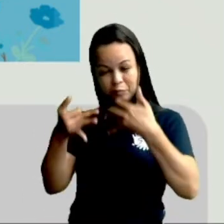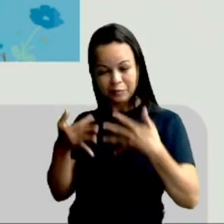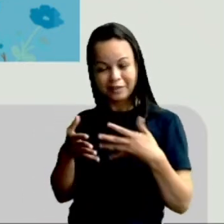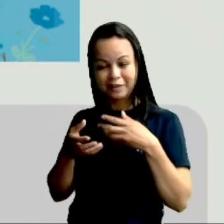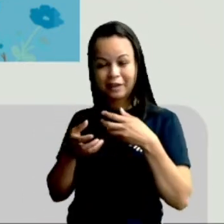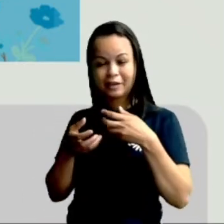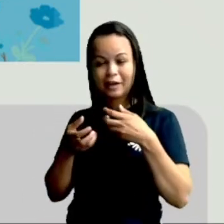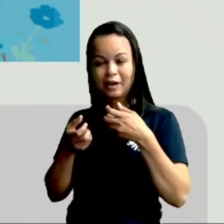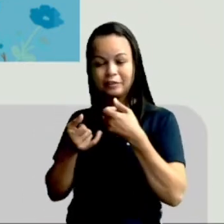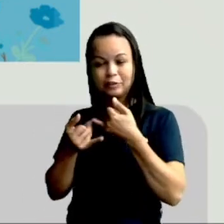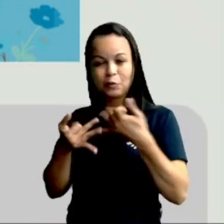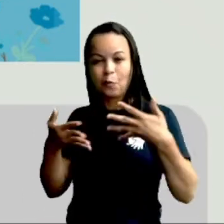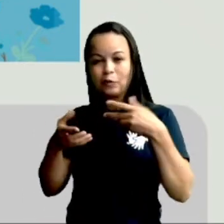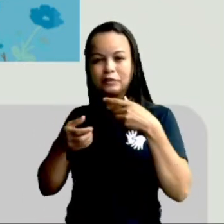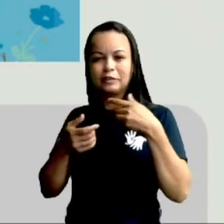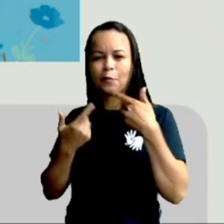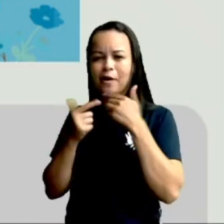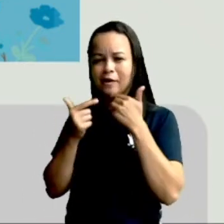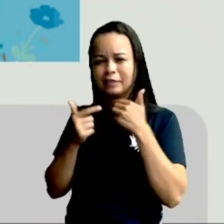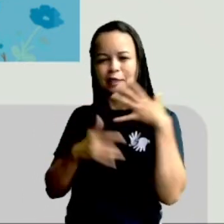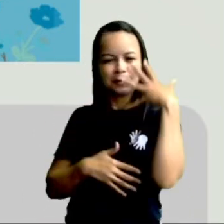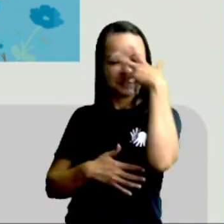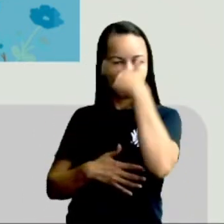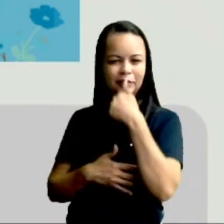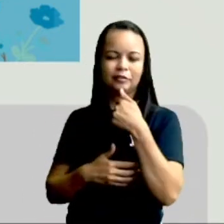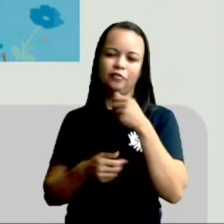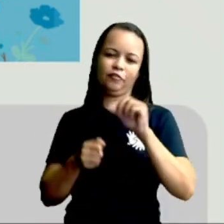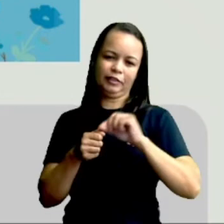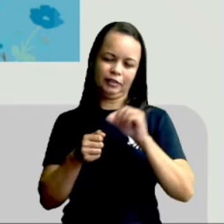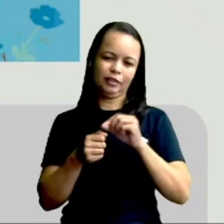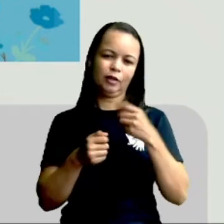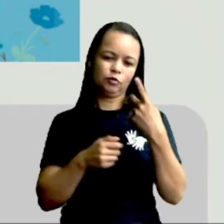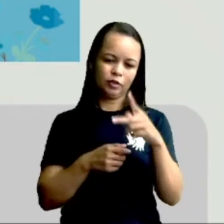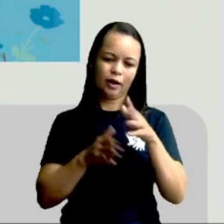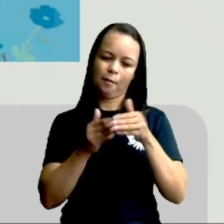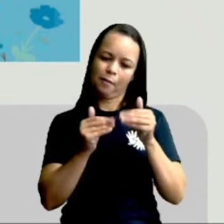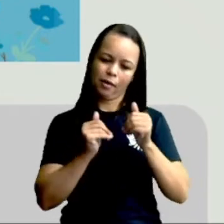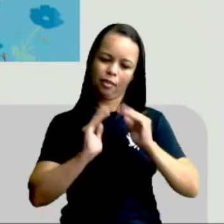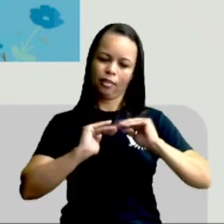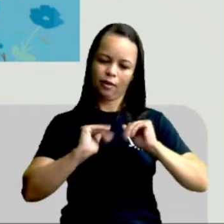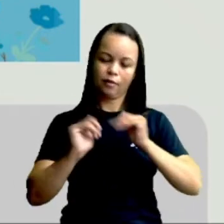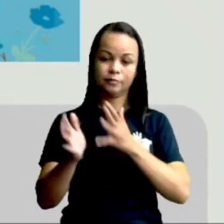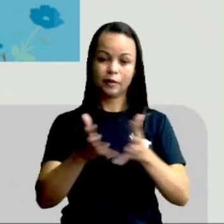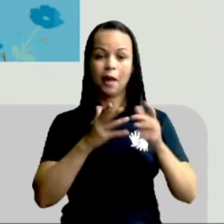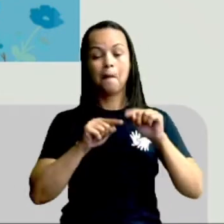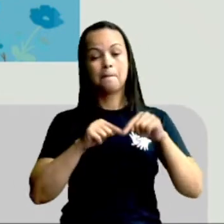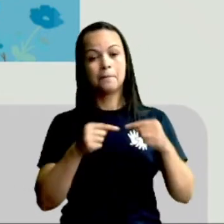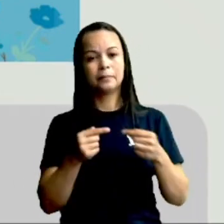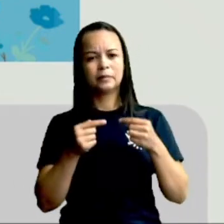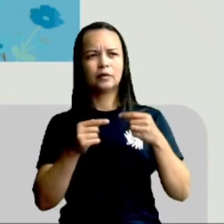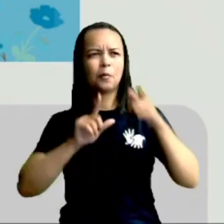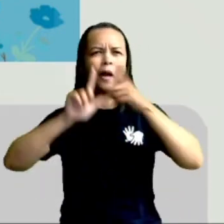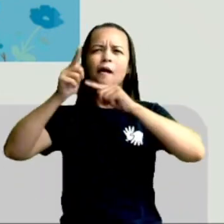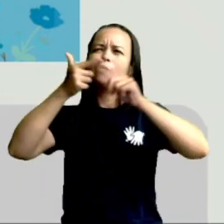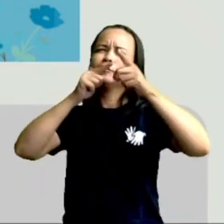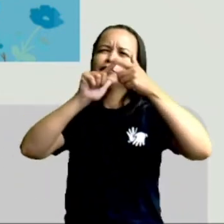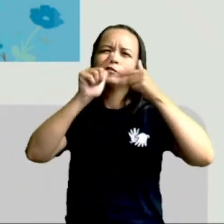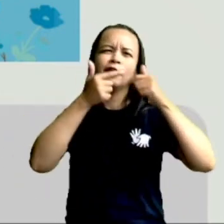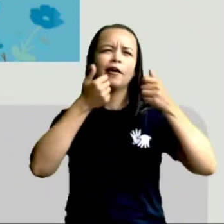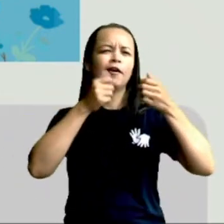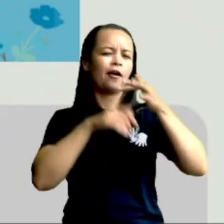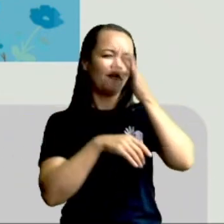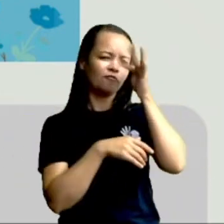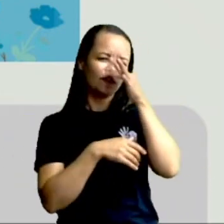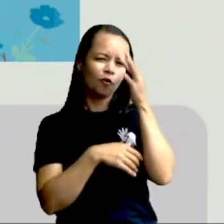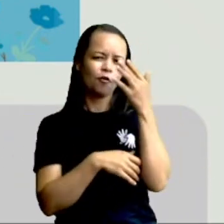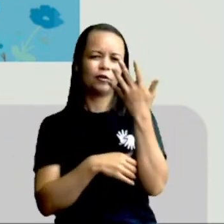tão engraçada e bonita. Fizemos o que ela disse. Percebemos que podemos ser como as estrelas, as flores